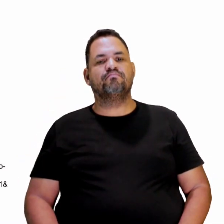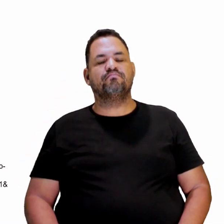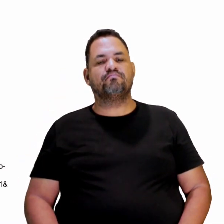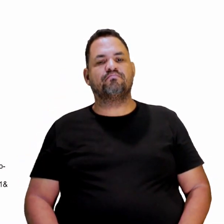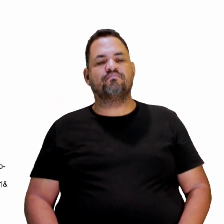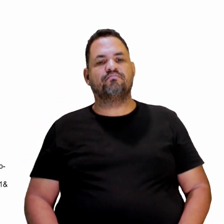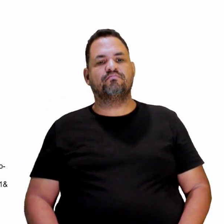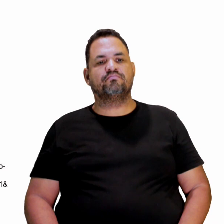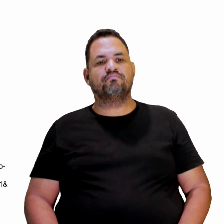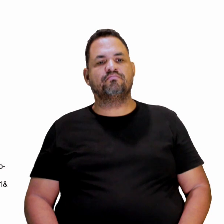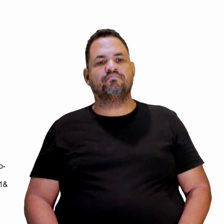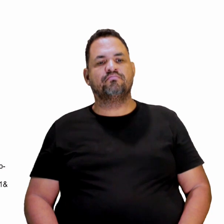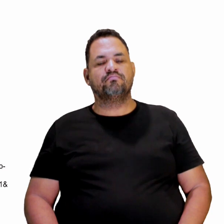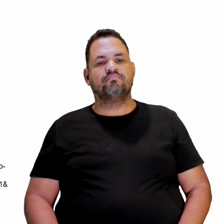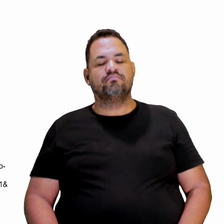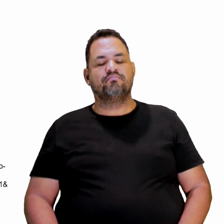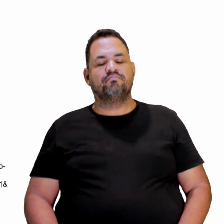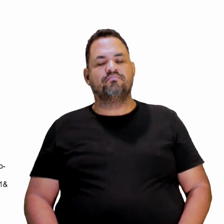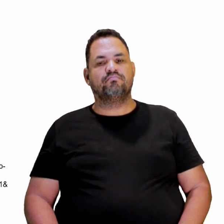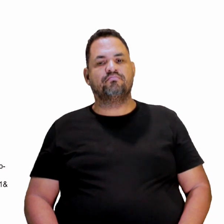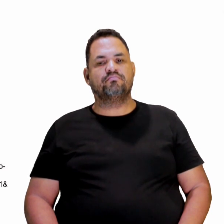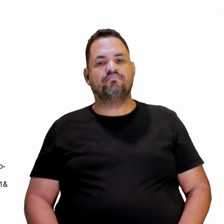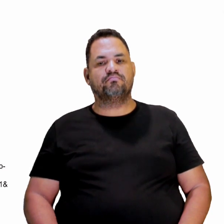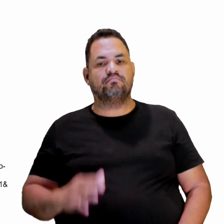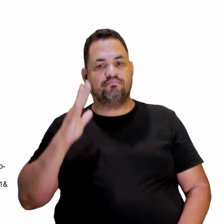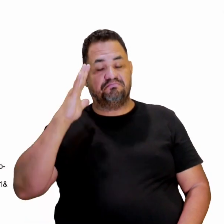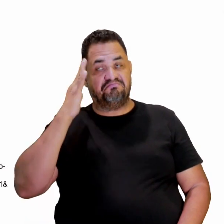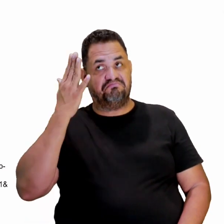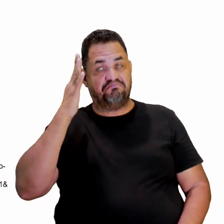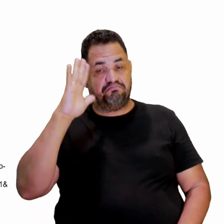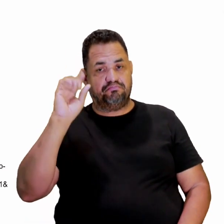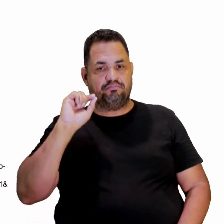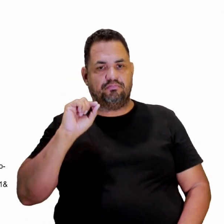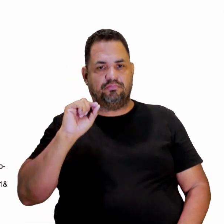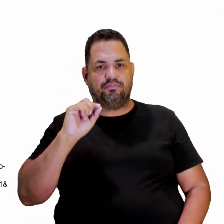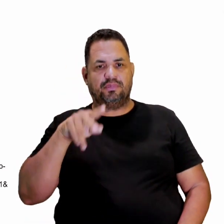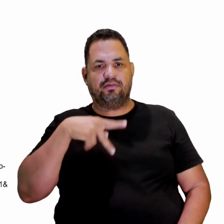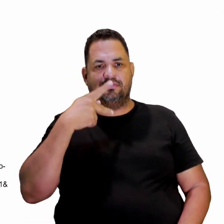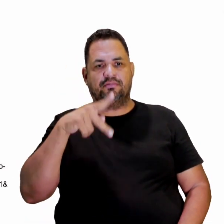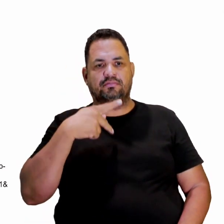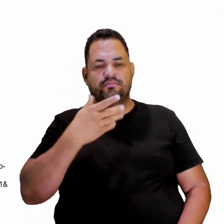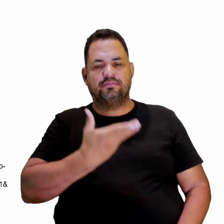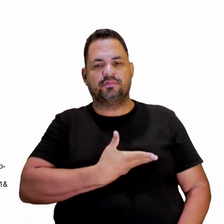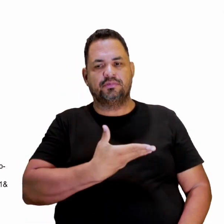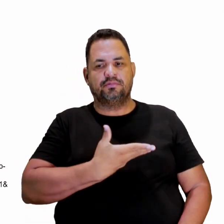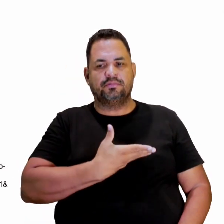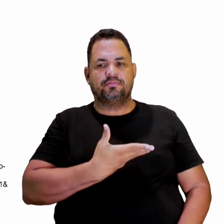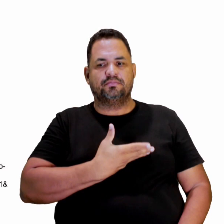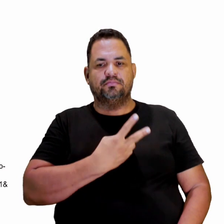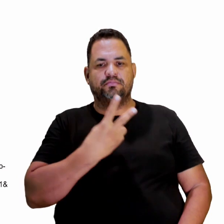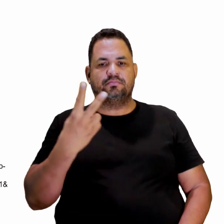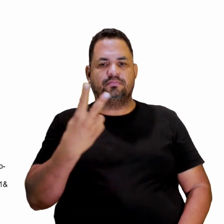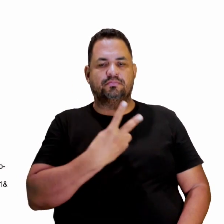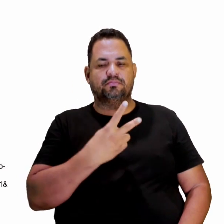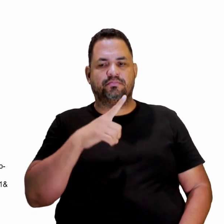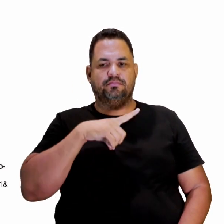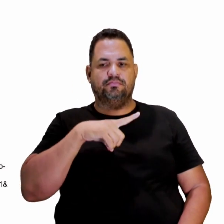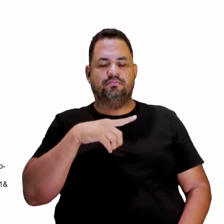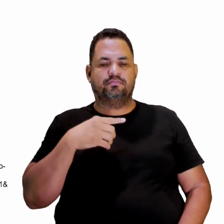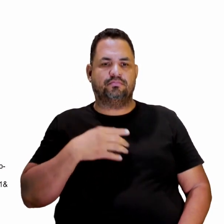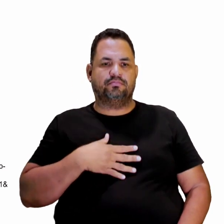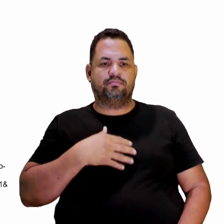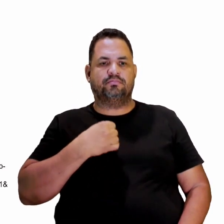friend. Então aqui você imagina que deve se tratar de amizade. Se